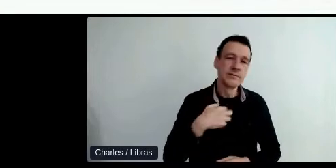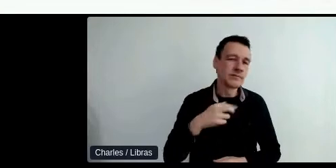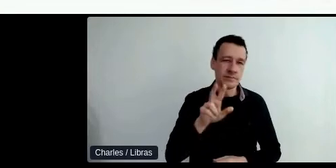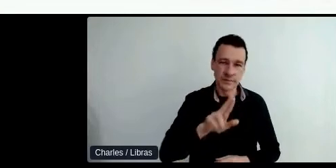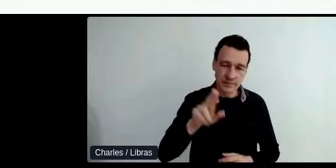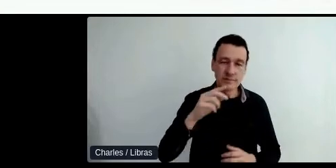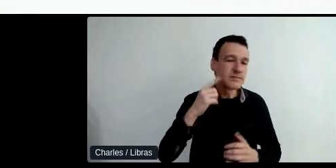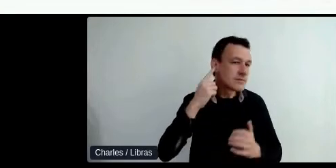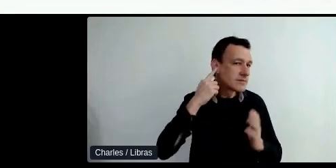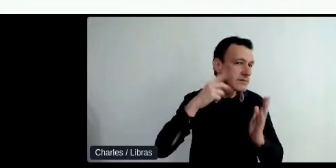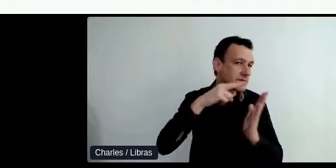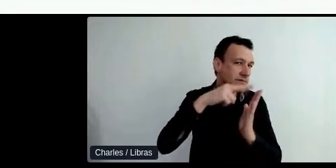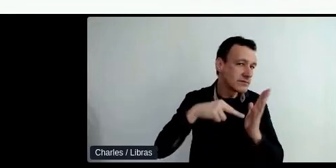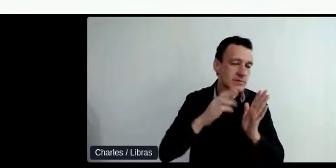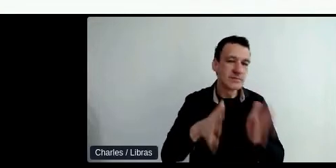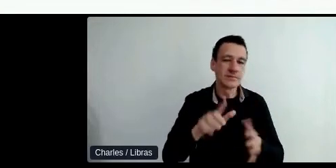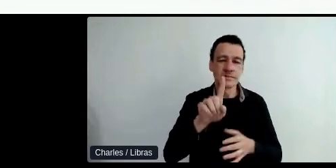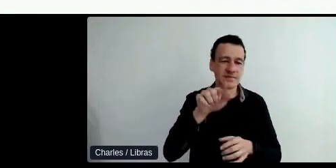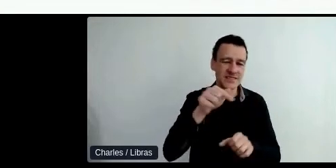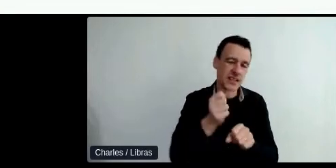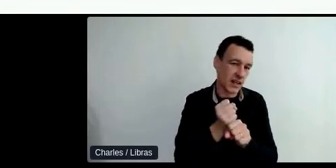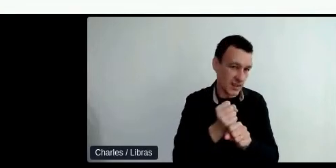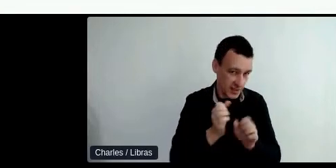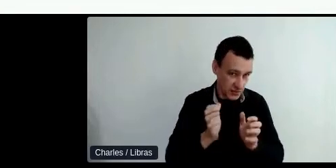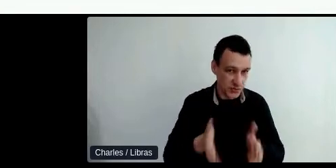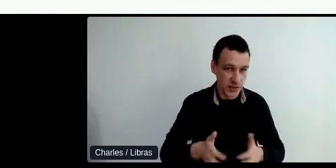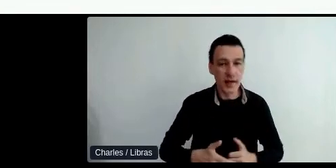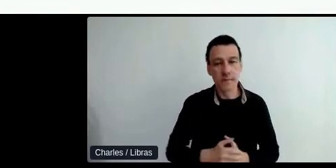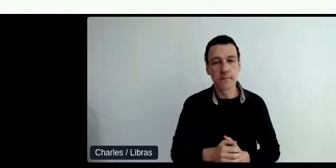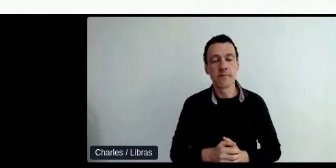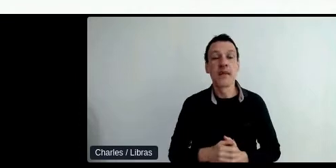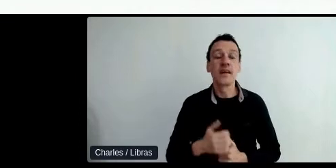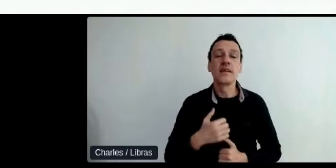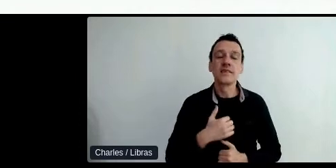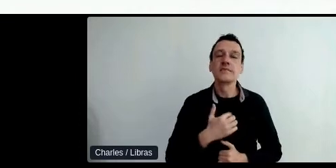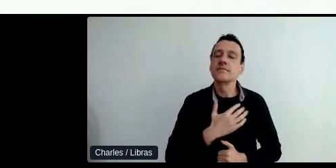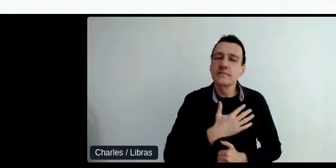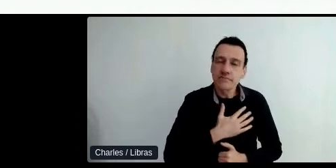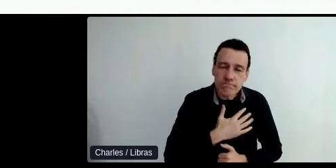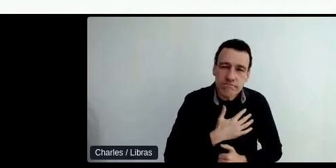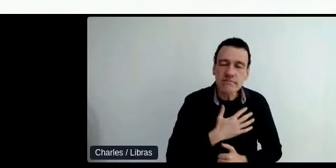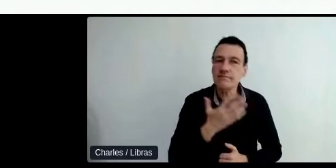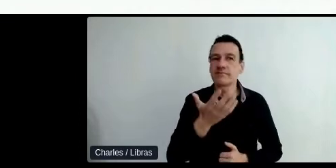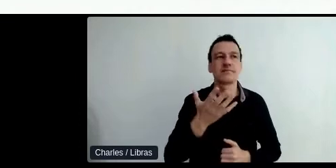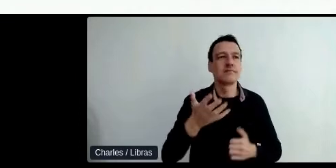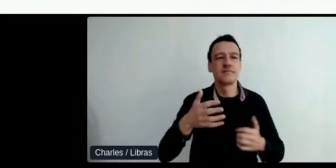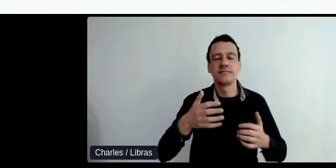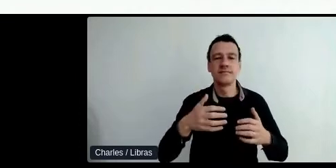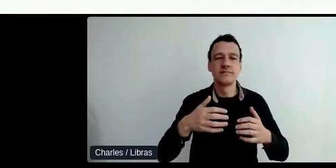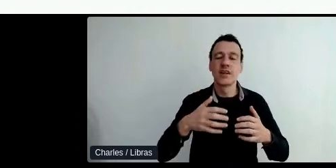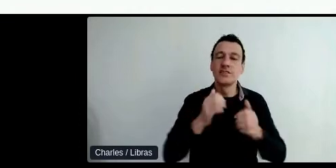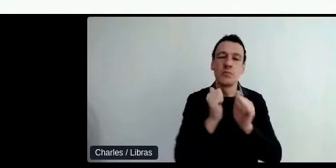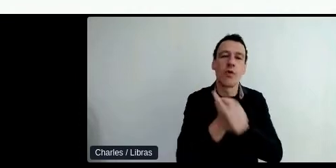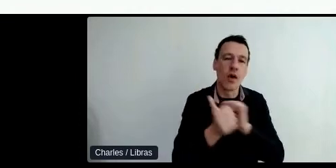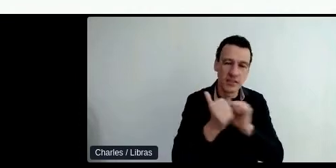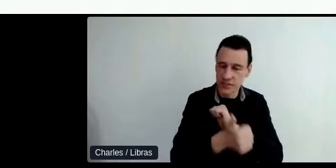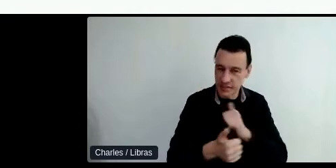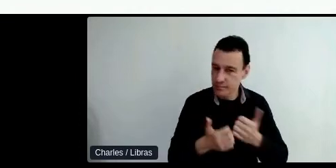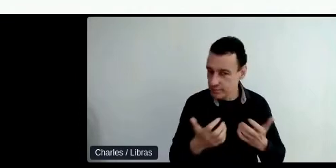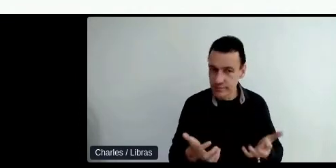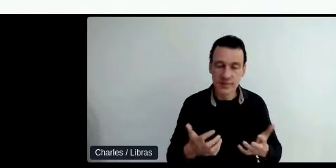há mais de 17 anos, e gosto de participar de algumas atividades esportivas,